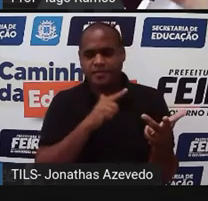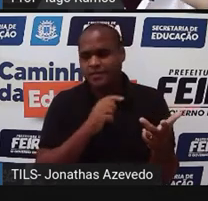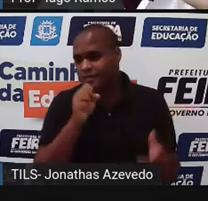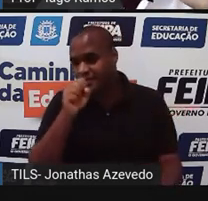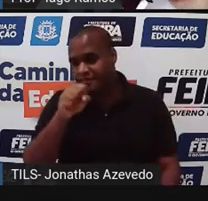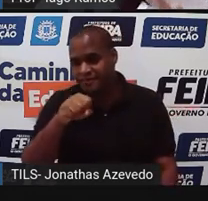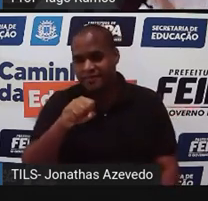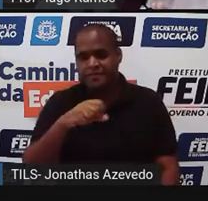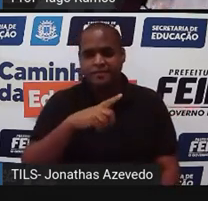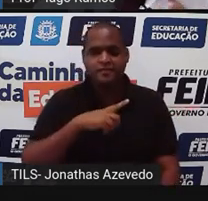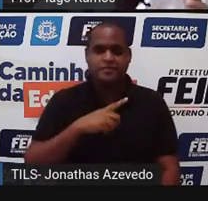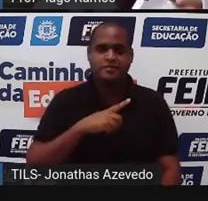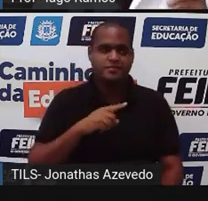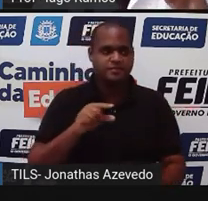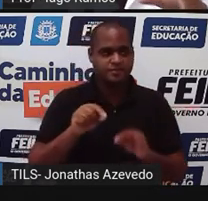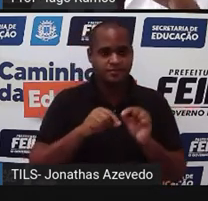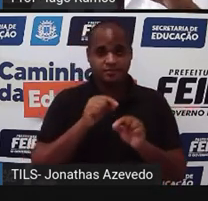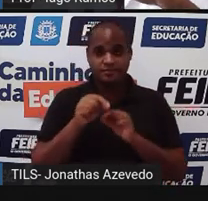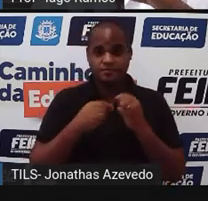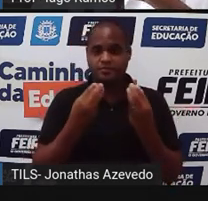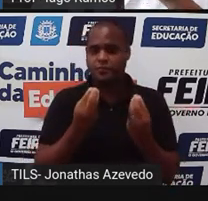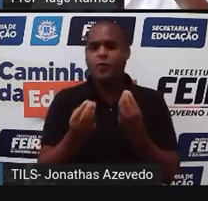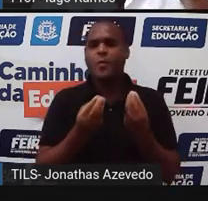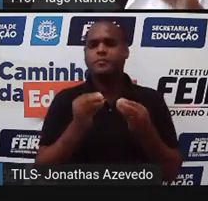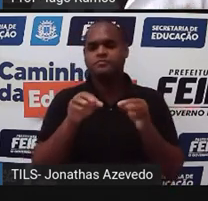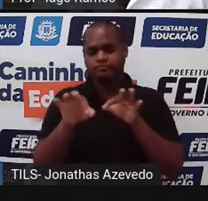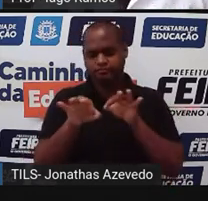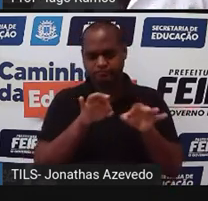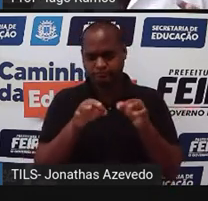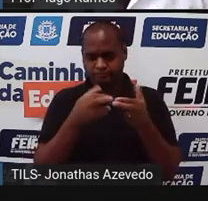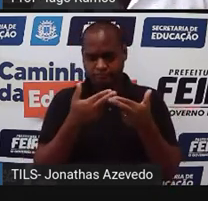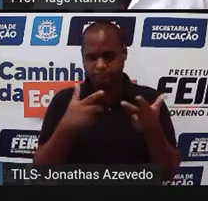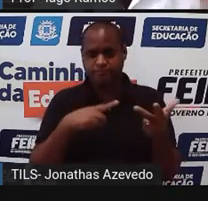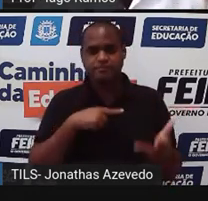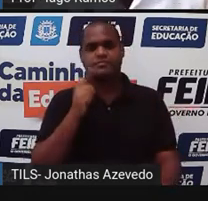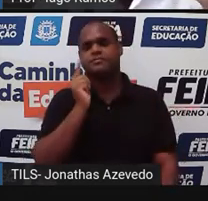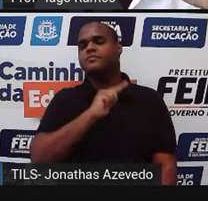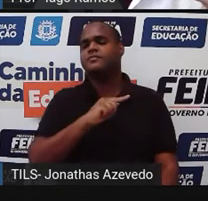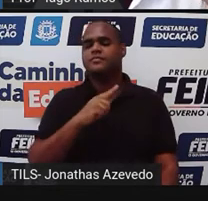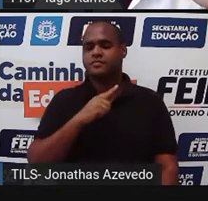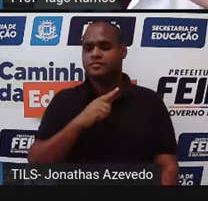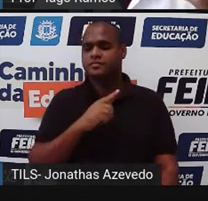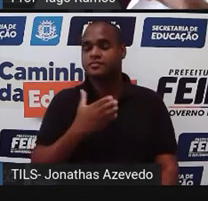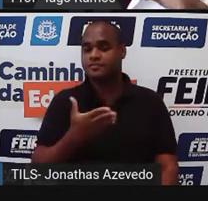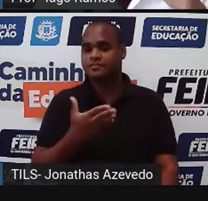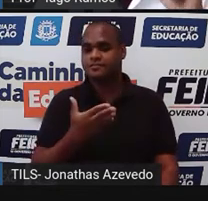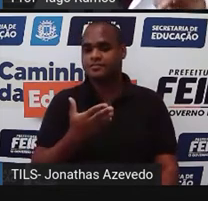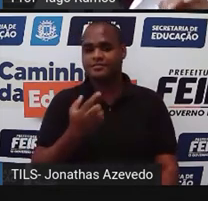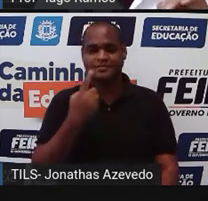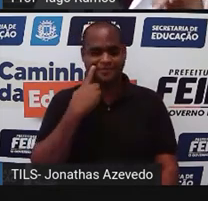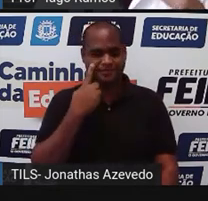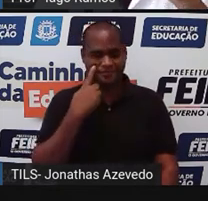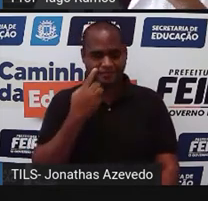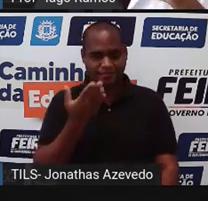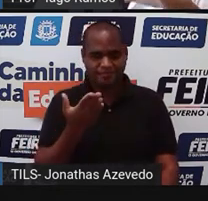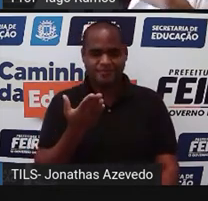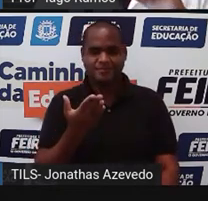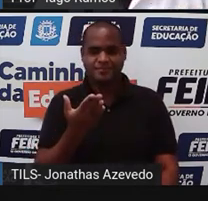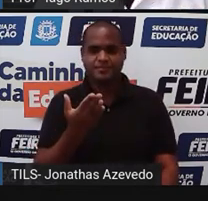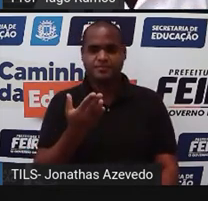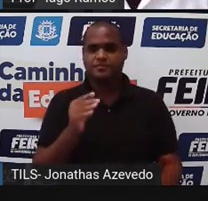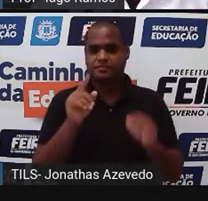sim como é que fica isso como é que fica a construção que você acabou de fazer fica assim olha eu fiz o meu aqui ó